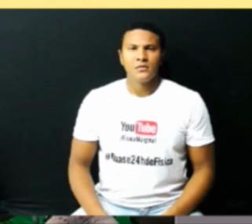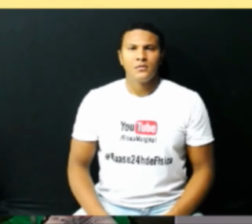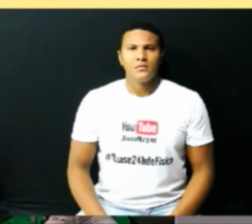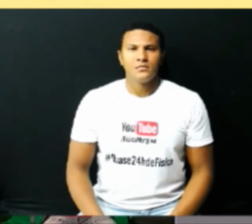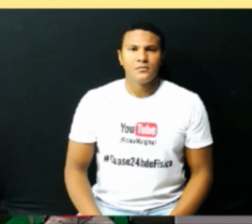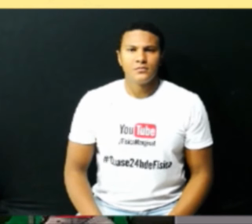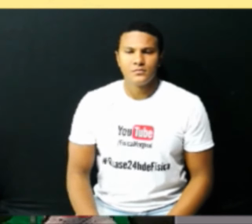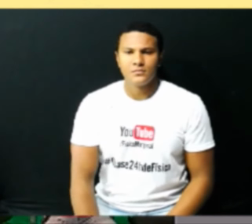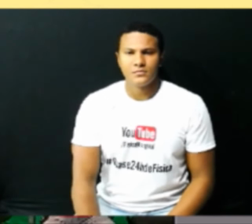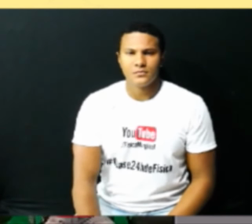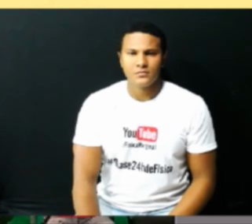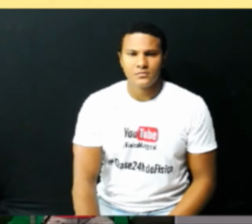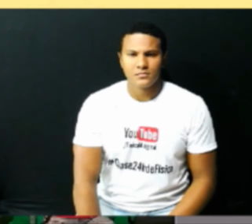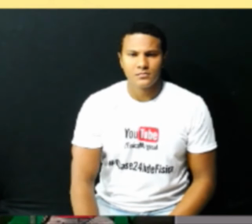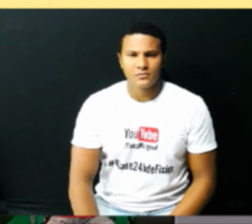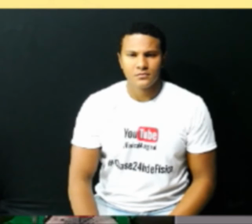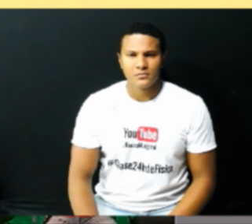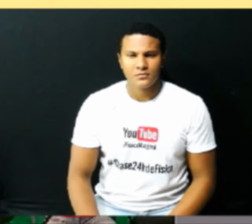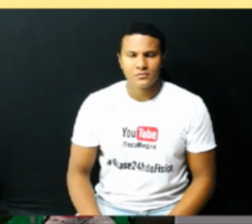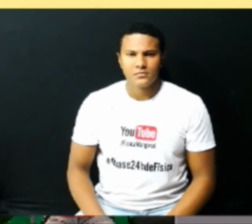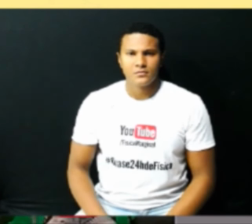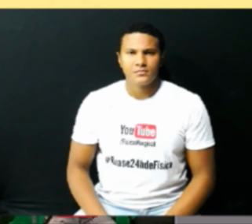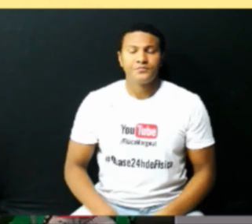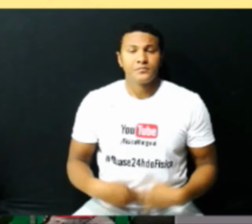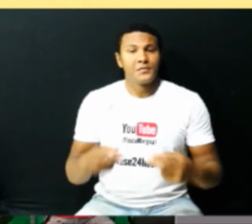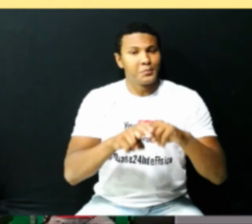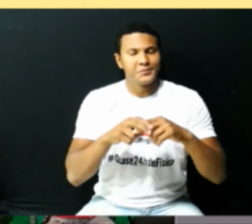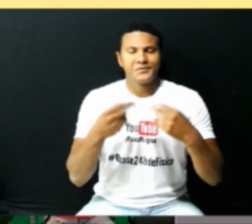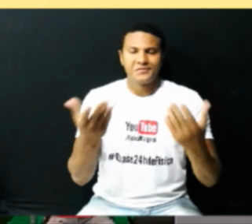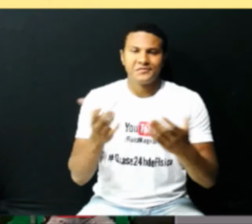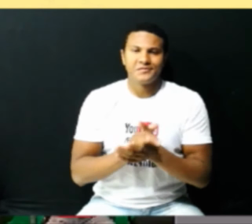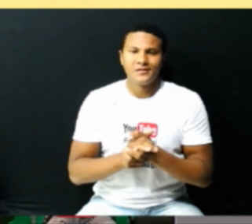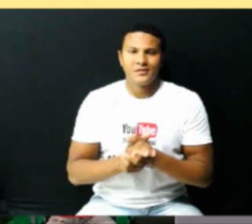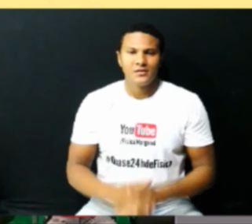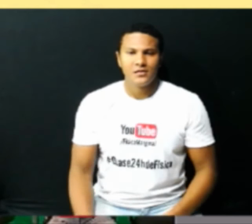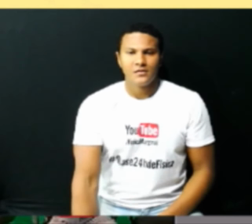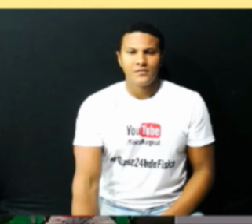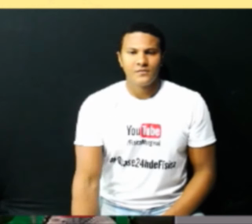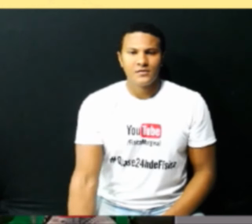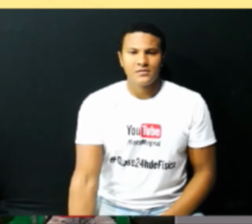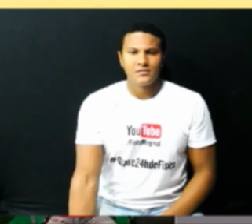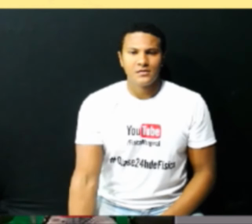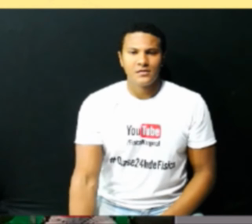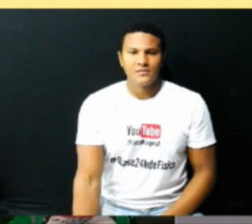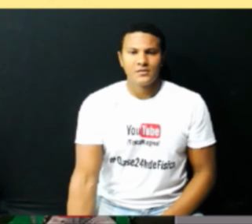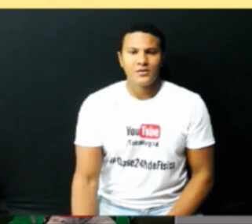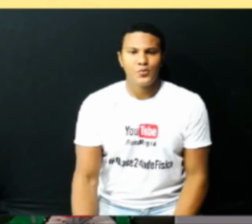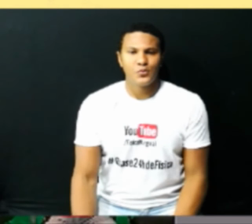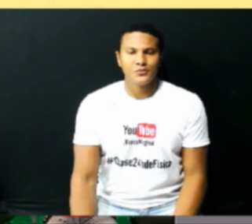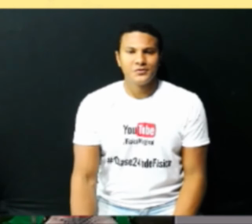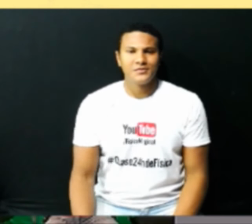Pronto, é isso aí que eu reservei para falar com vocês hoje, né? Convidar vocês que até o Enem, toda segunda-feira, às 19 horas, eu